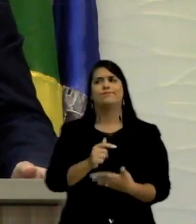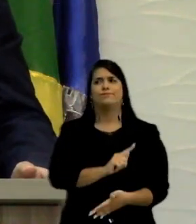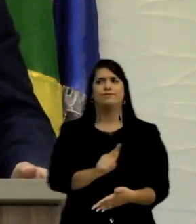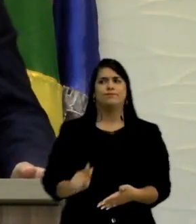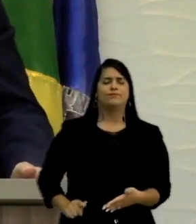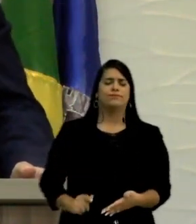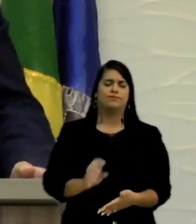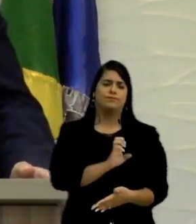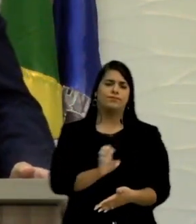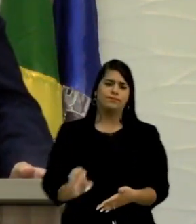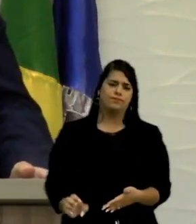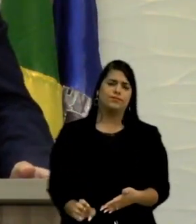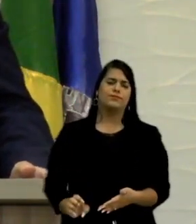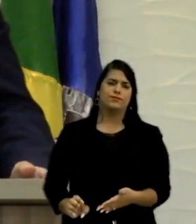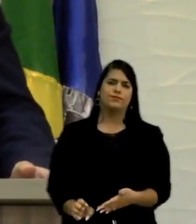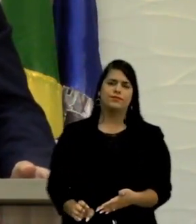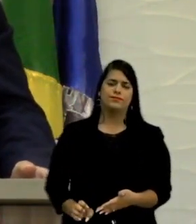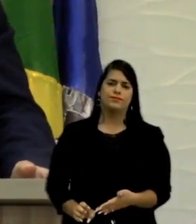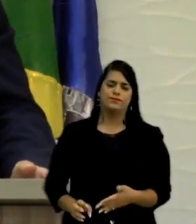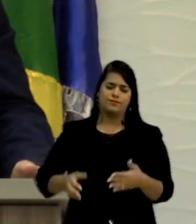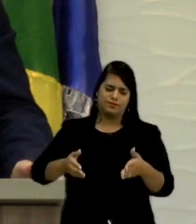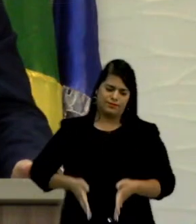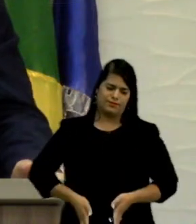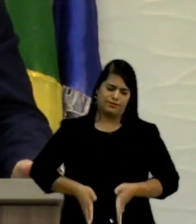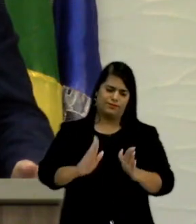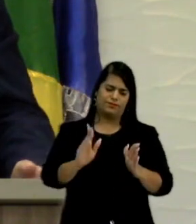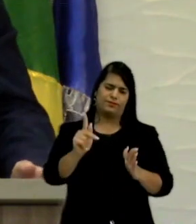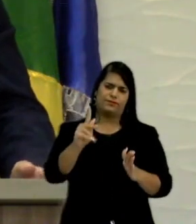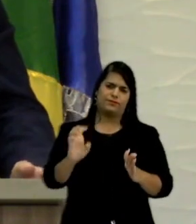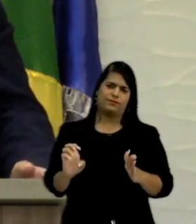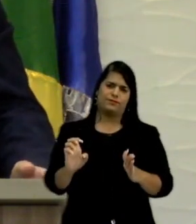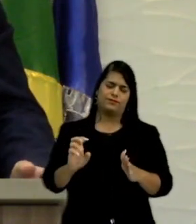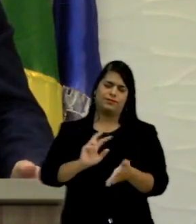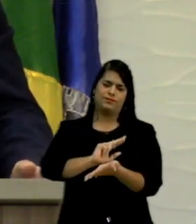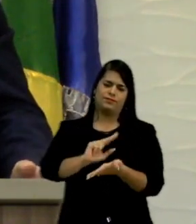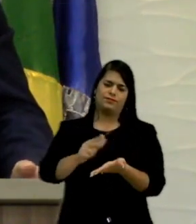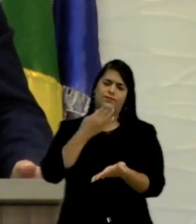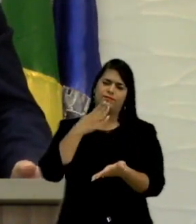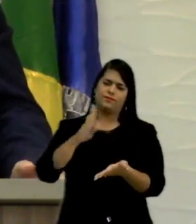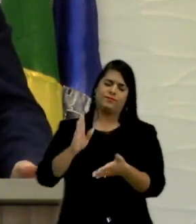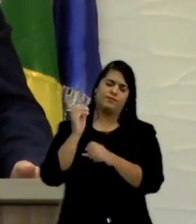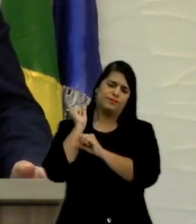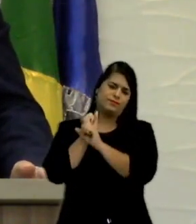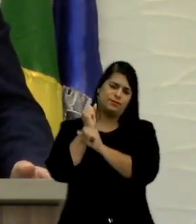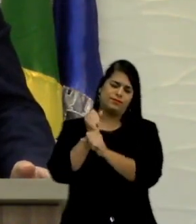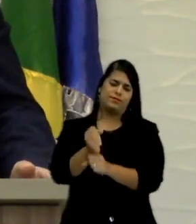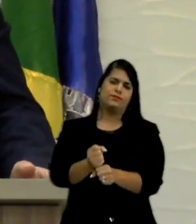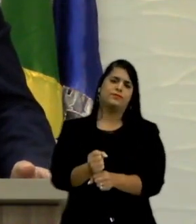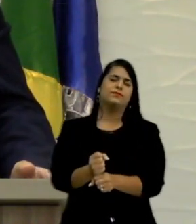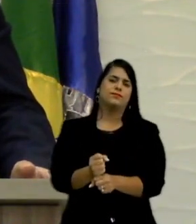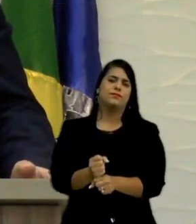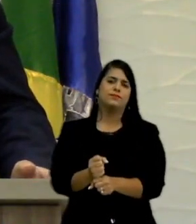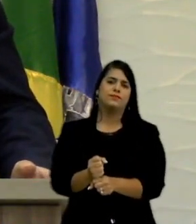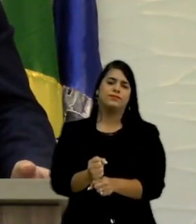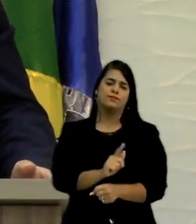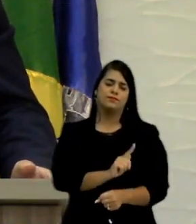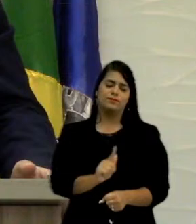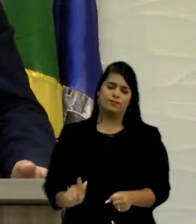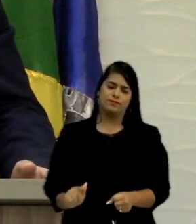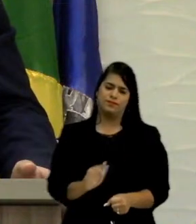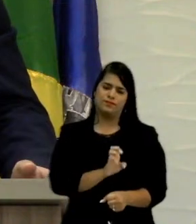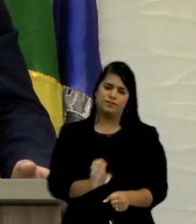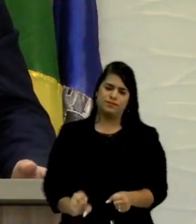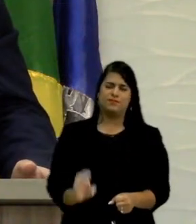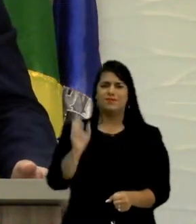ali é uma via de PE, né, com várias promessas de muitos anos e que, de fato, o governo do Estado faça aquela pista. É uma estrada